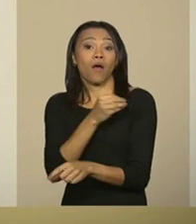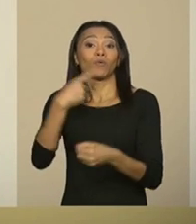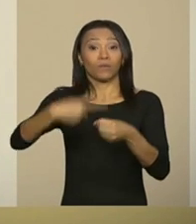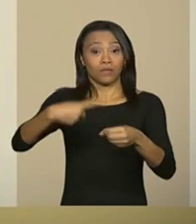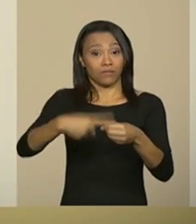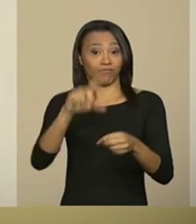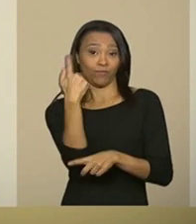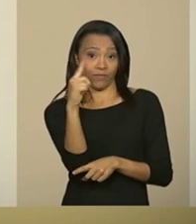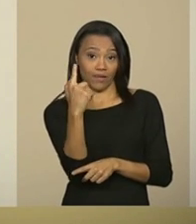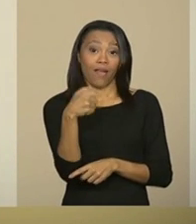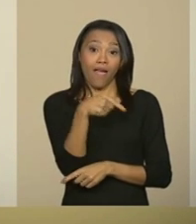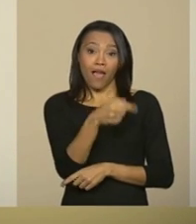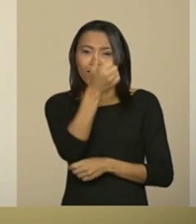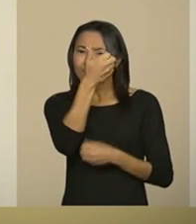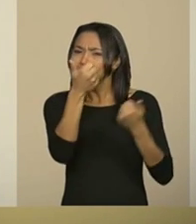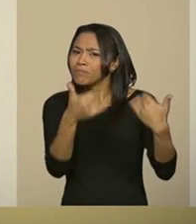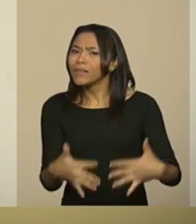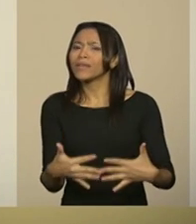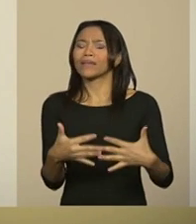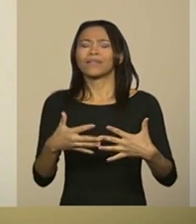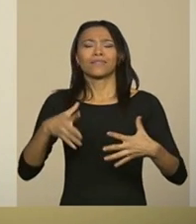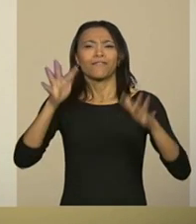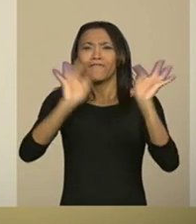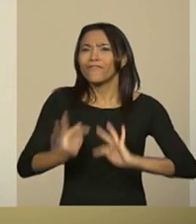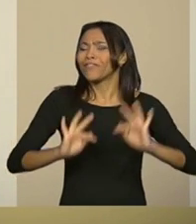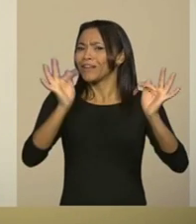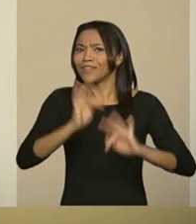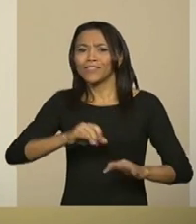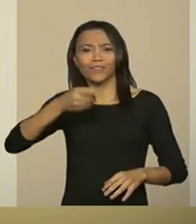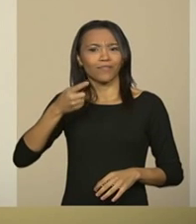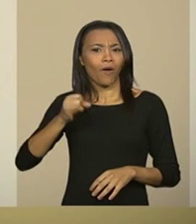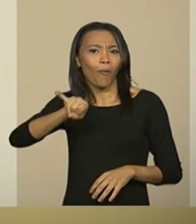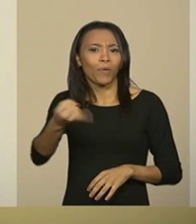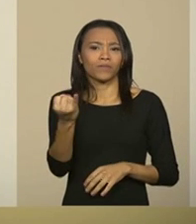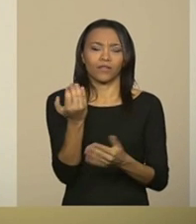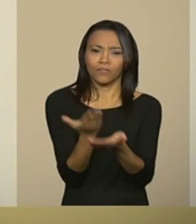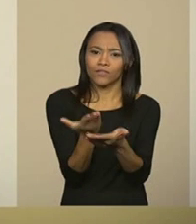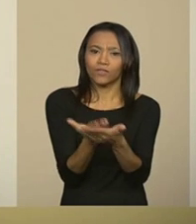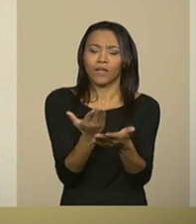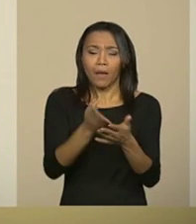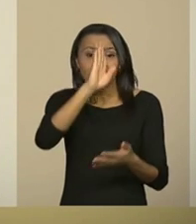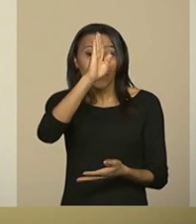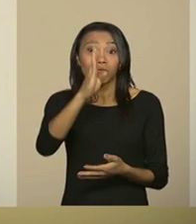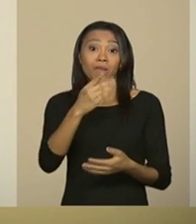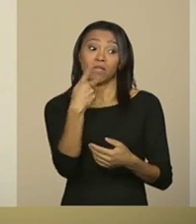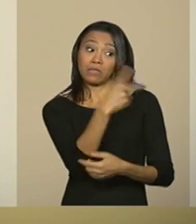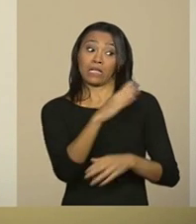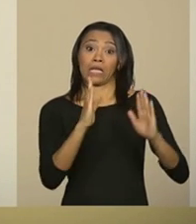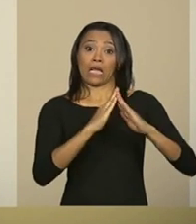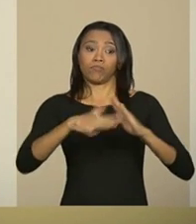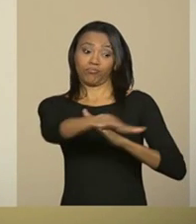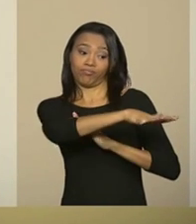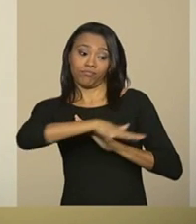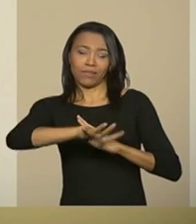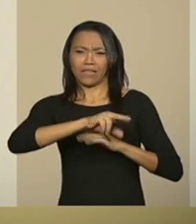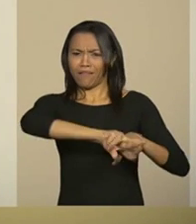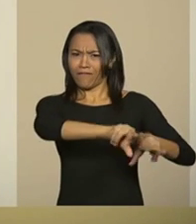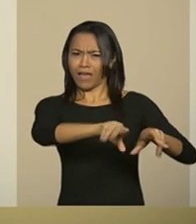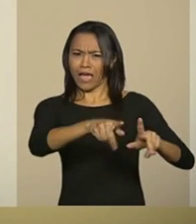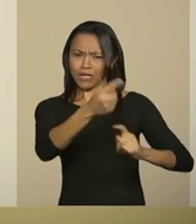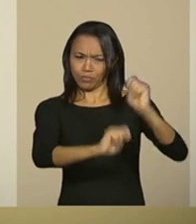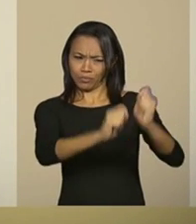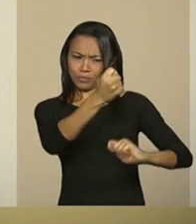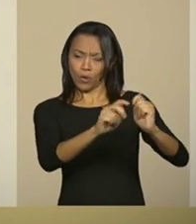goiás ela conta que está muito feliz com a oportunidade de fazer o curso principalmente porque na região onde ela mora em várias usinas